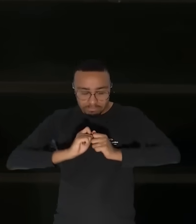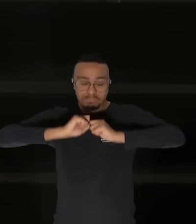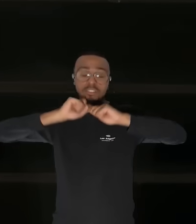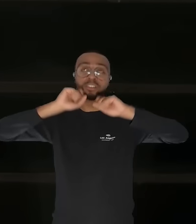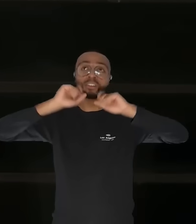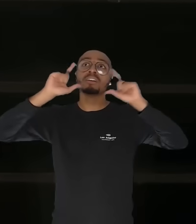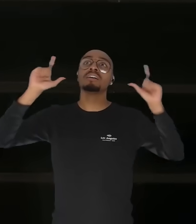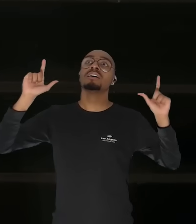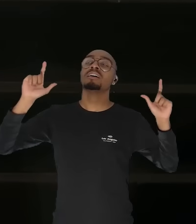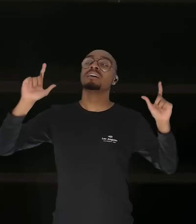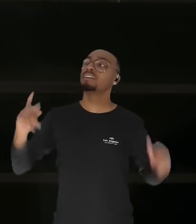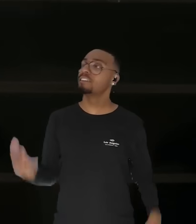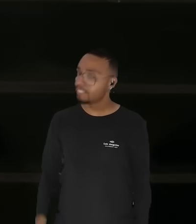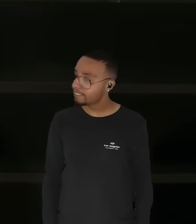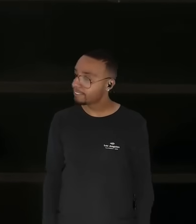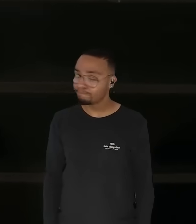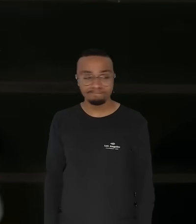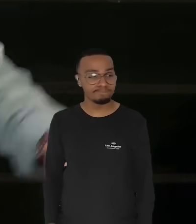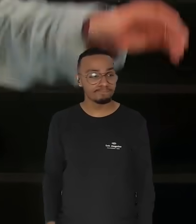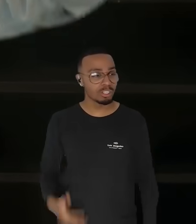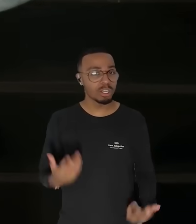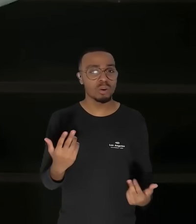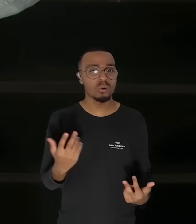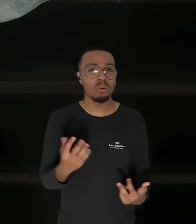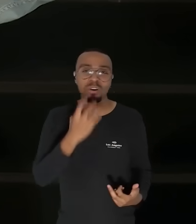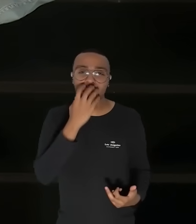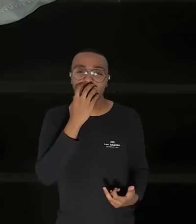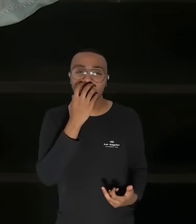acalme-se. E na mesma hora,